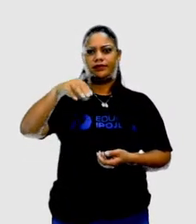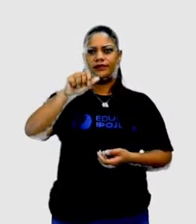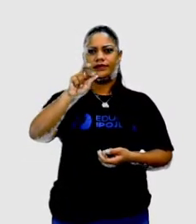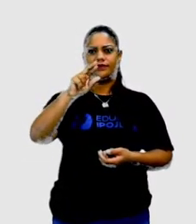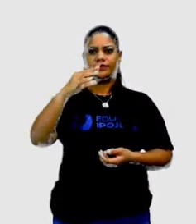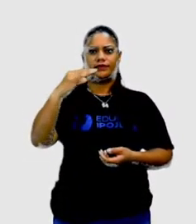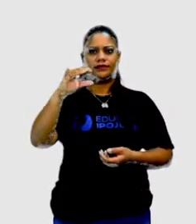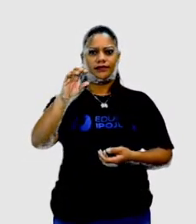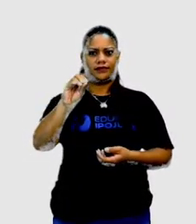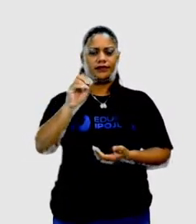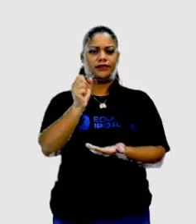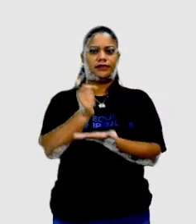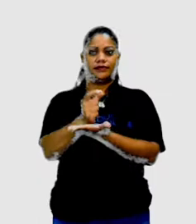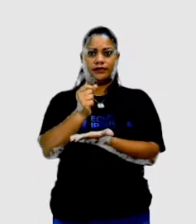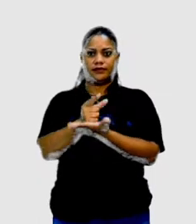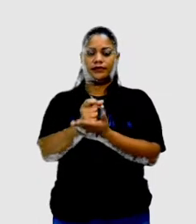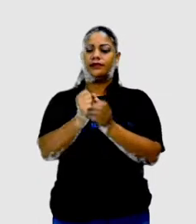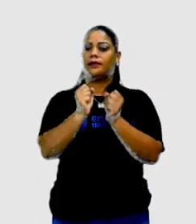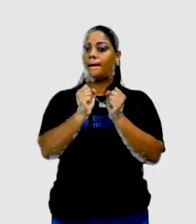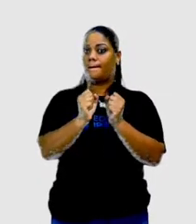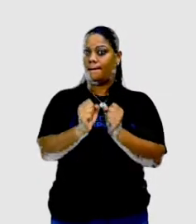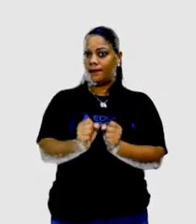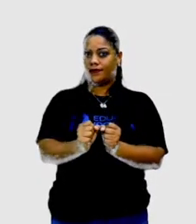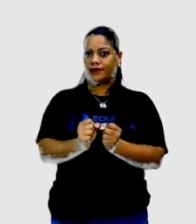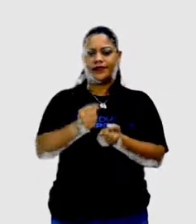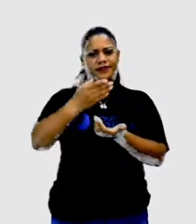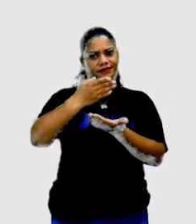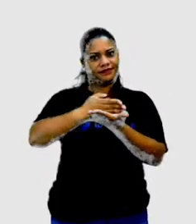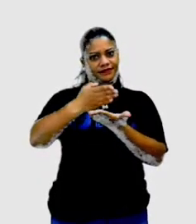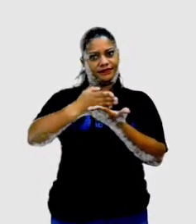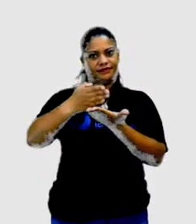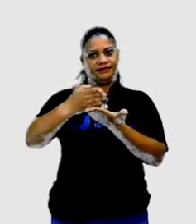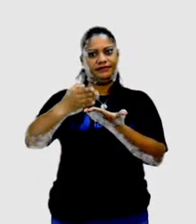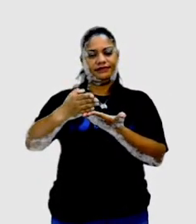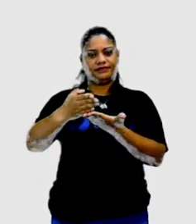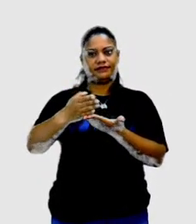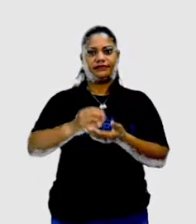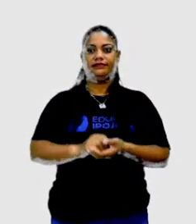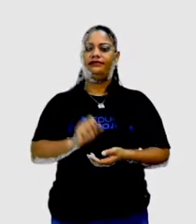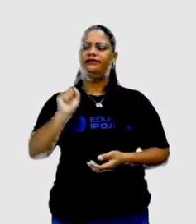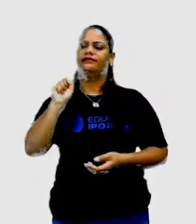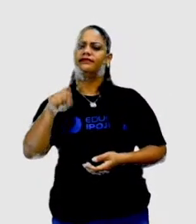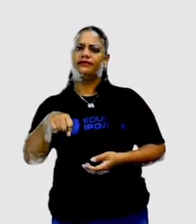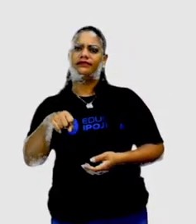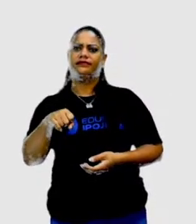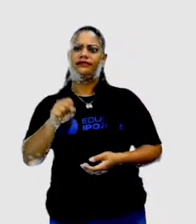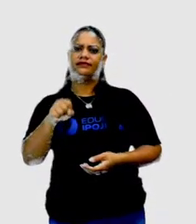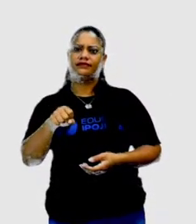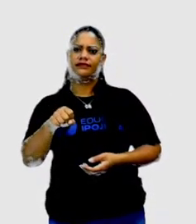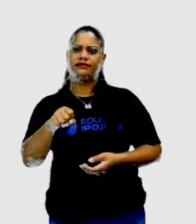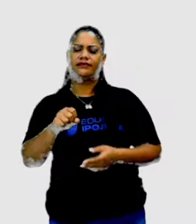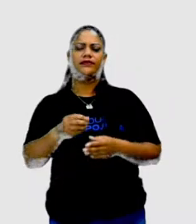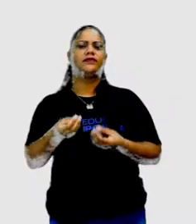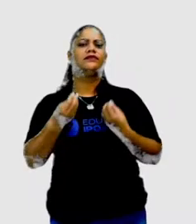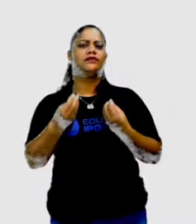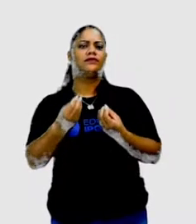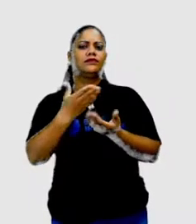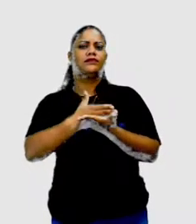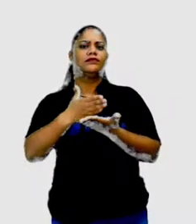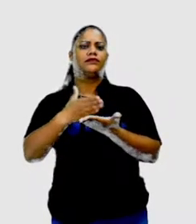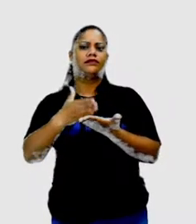compraria? Podem ser de fato repartidas? Se sim, quais formas seriam